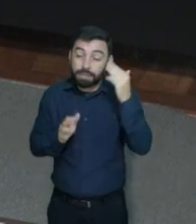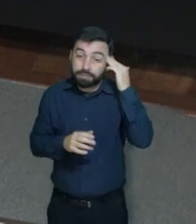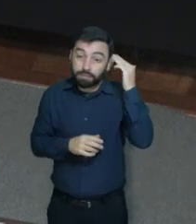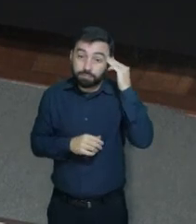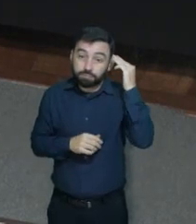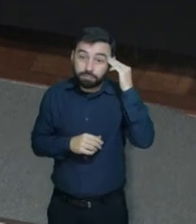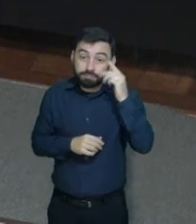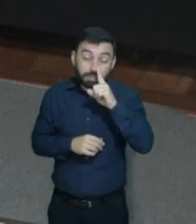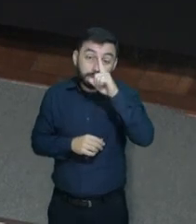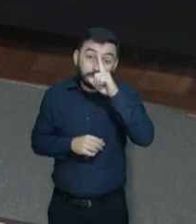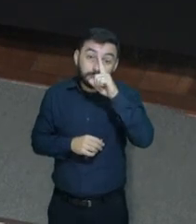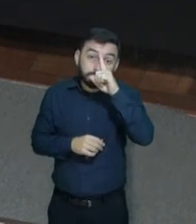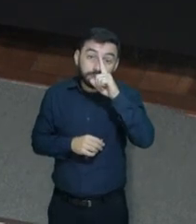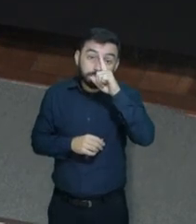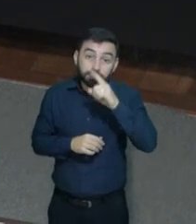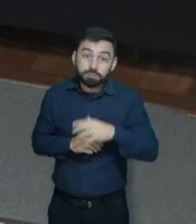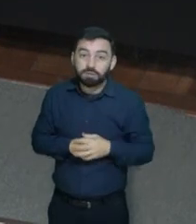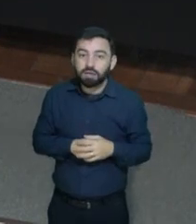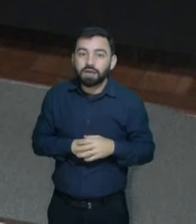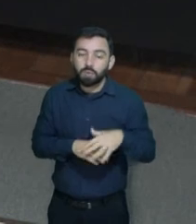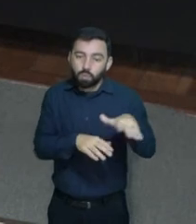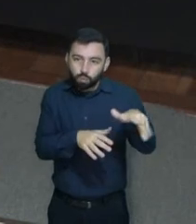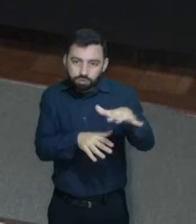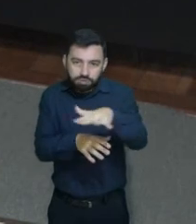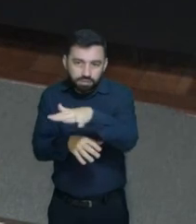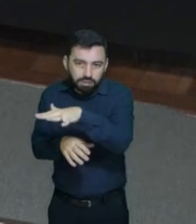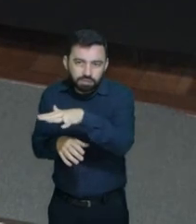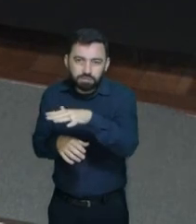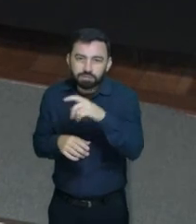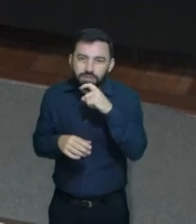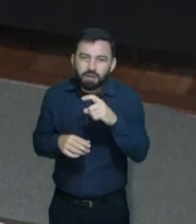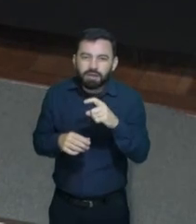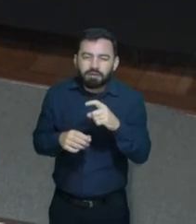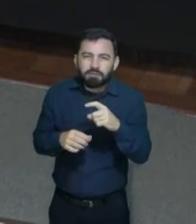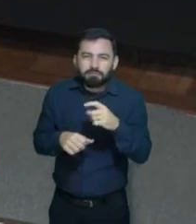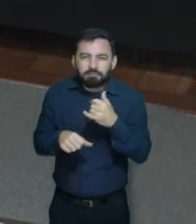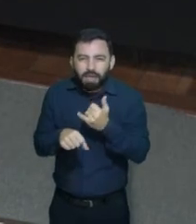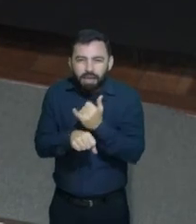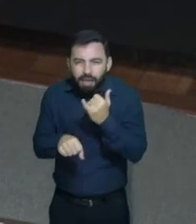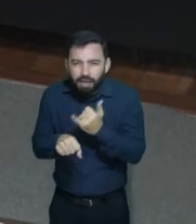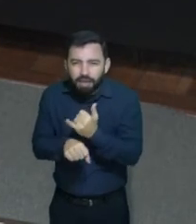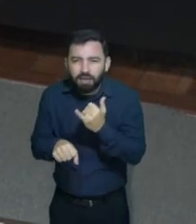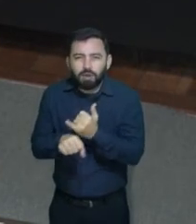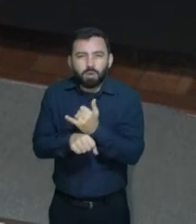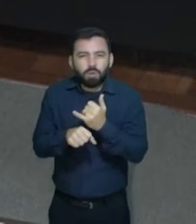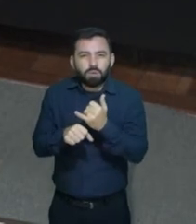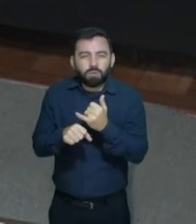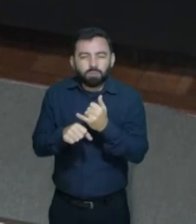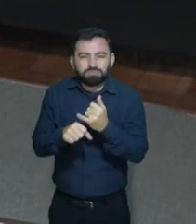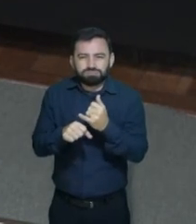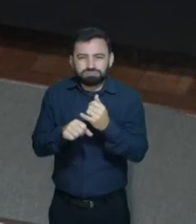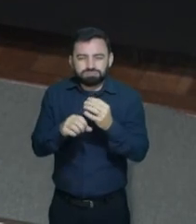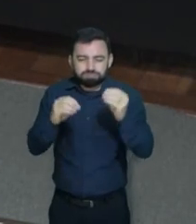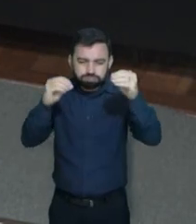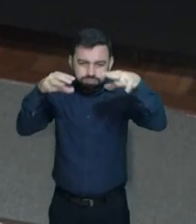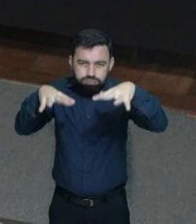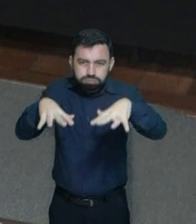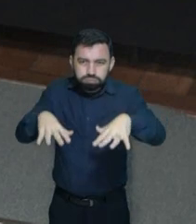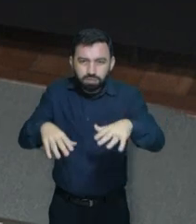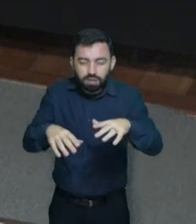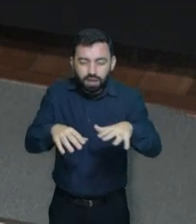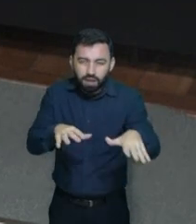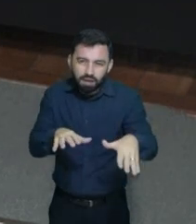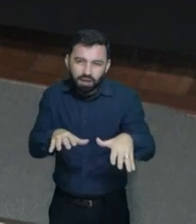ambiental. Perigosíssimo. Tá? Aqui do oceano é um... jogar ferro, jogar não sei o que no oceano para tentar criar